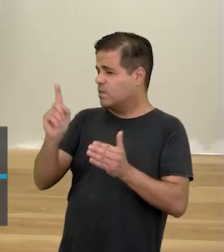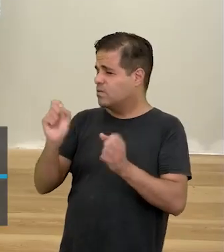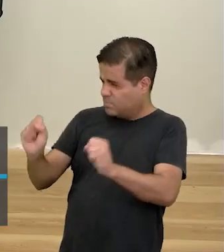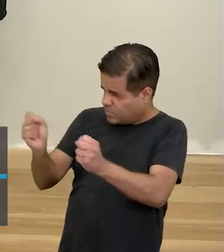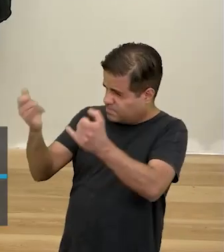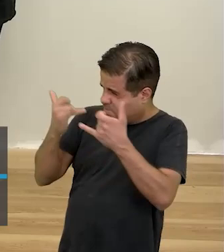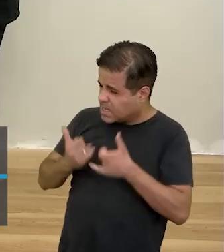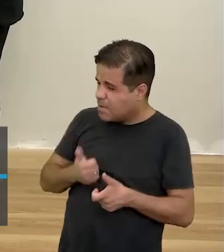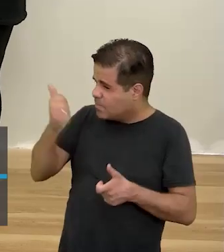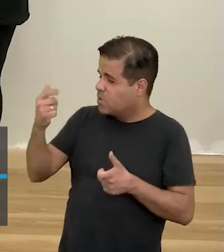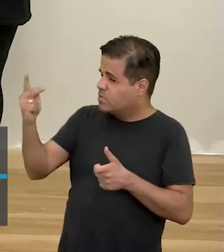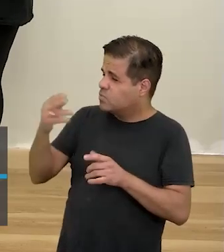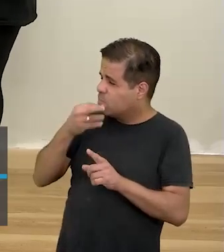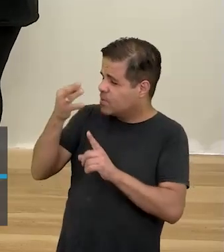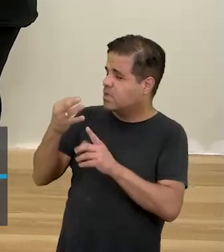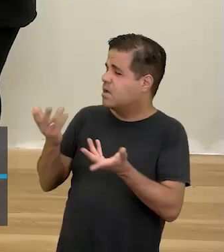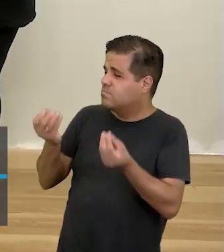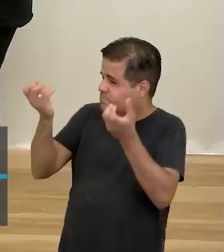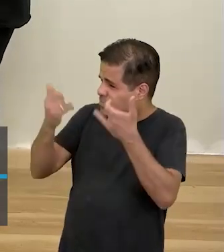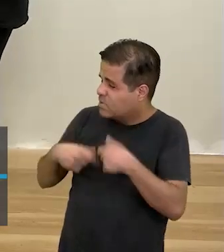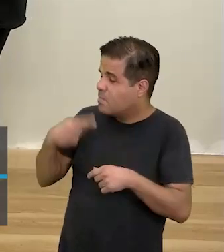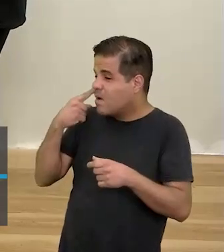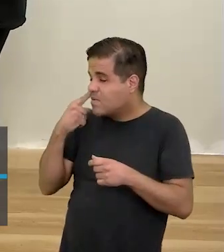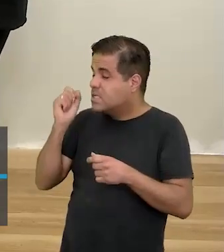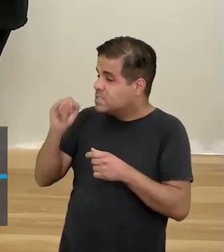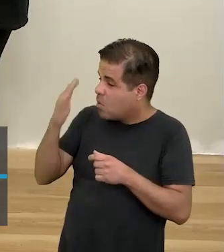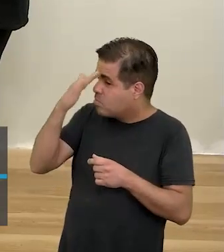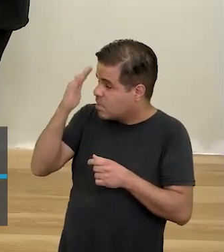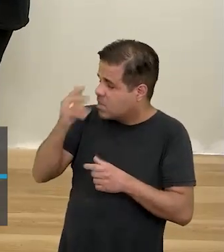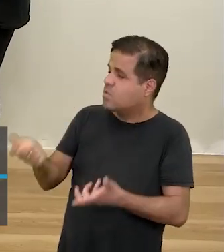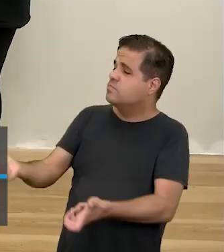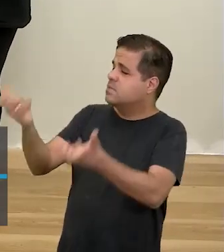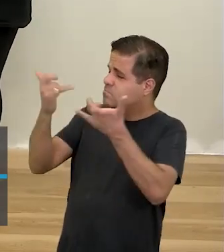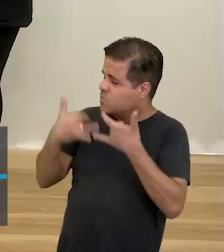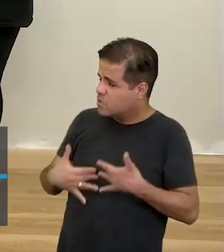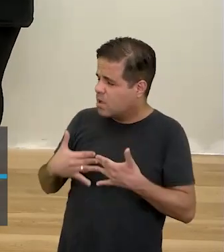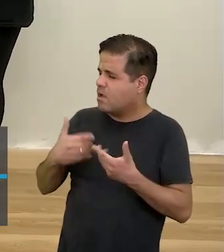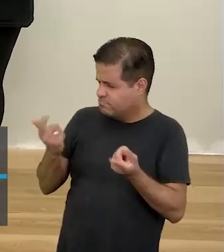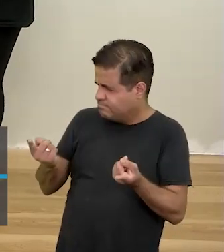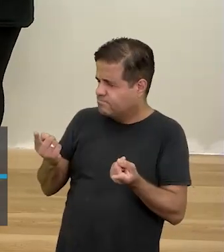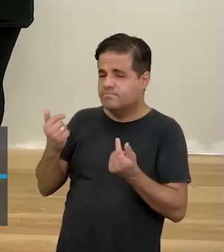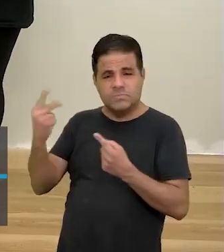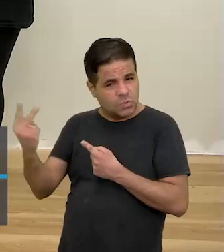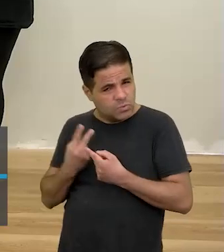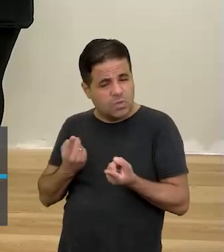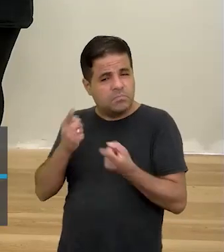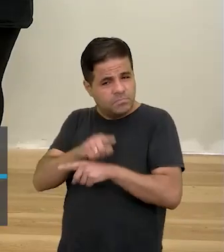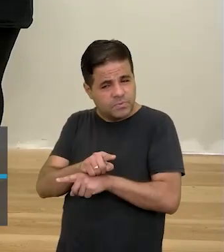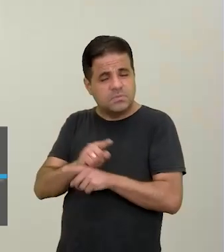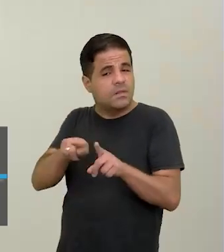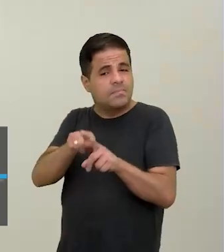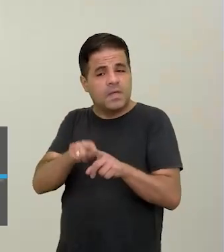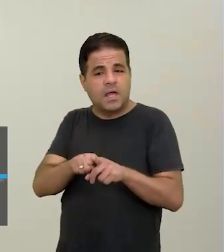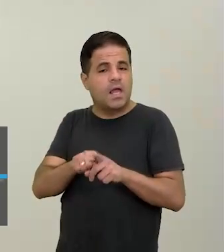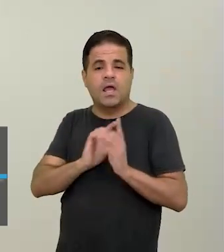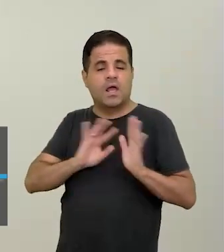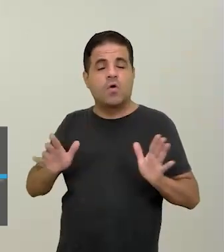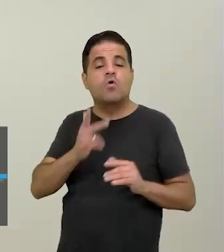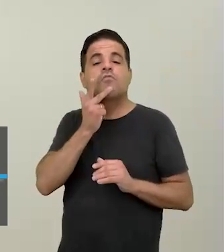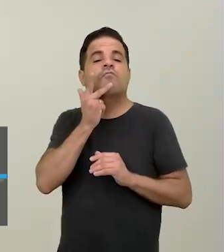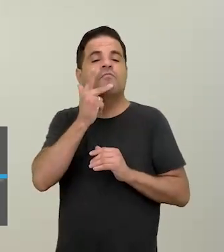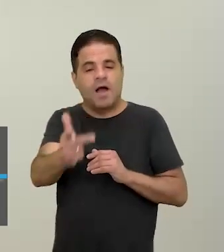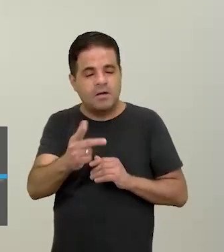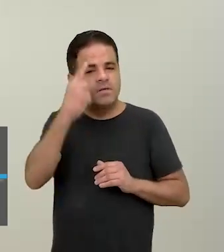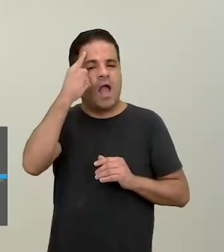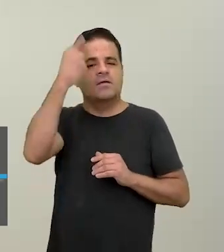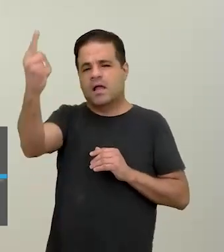poderia me explicar melhor o seu ponto de vista para ver se eu consigo entender o que você está falando e vice-versa, tá? Não é... Quando eu falei, né,